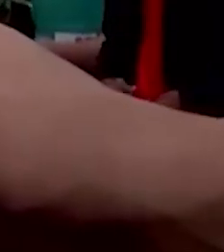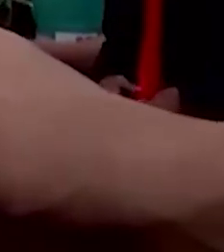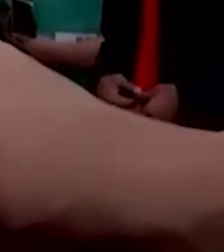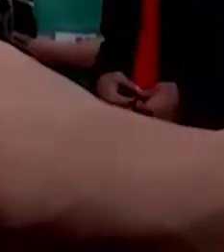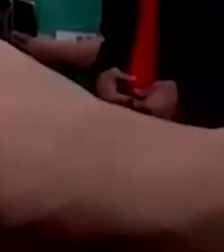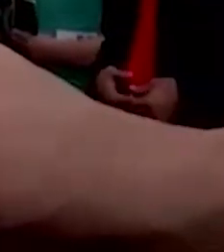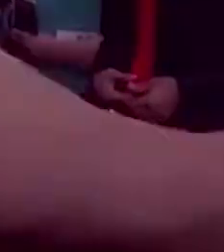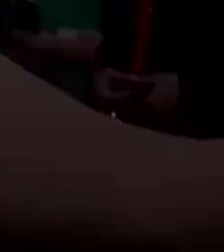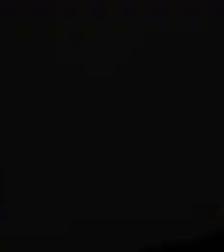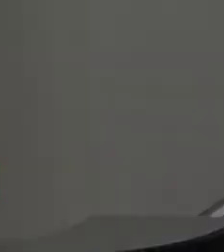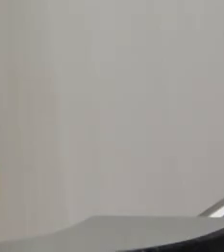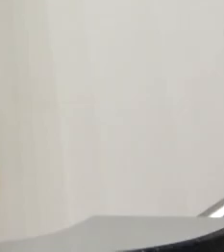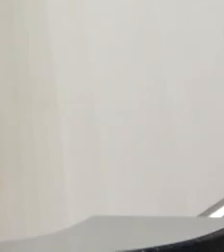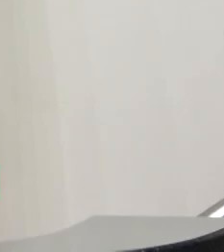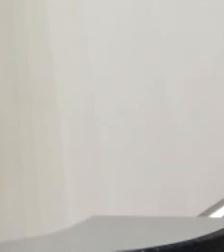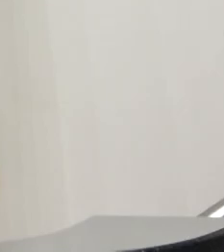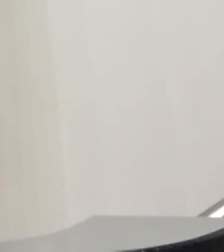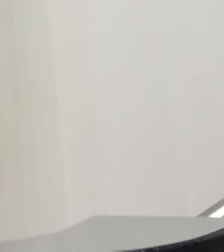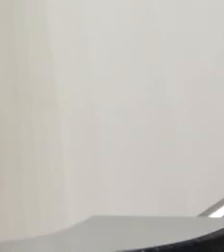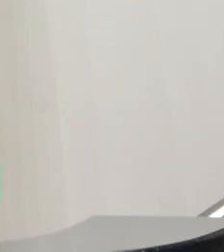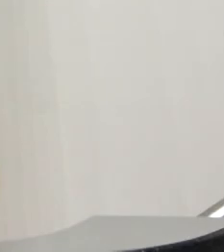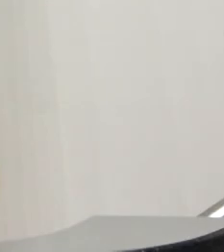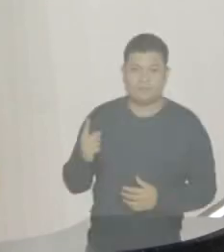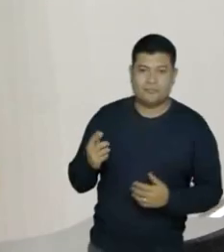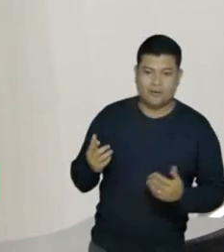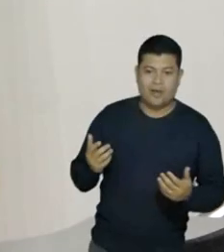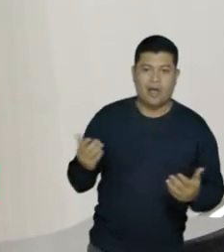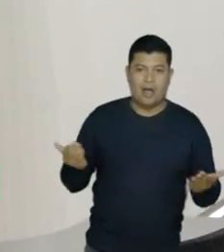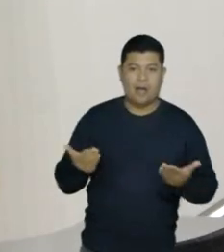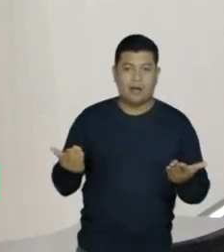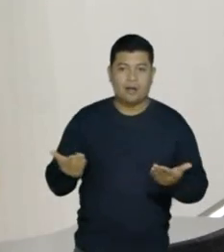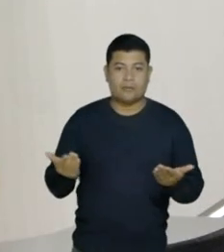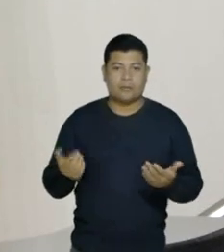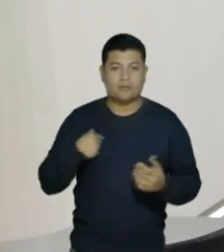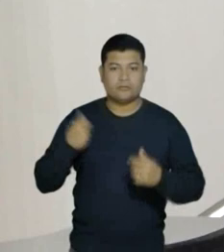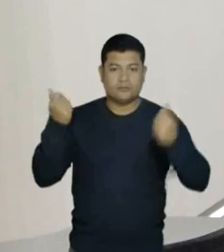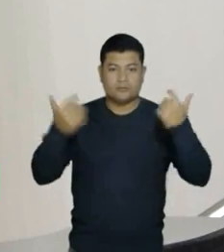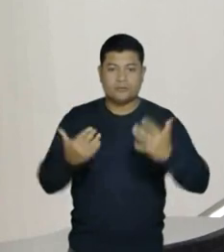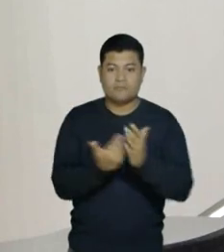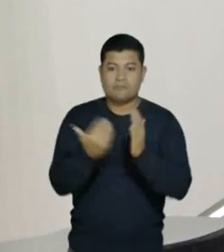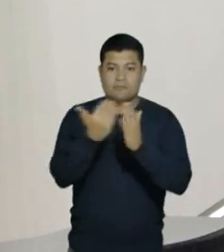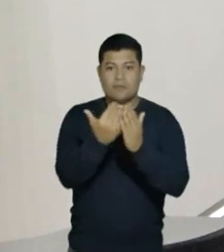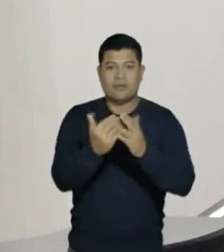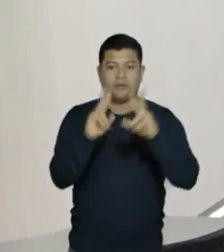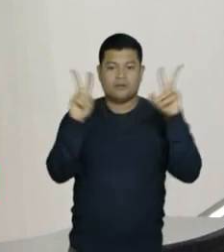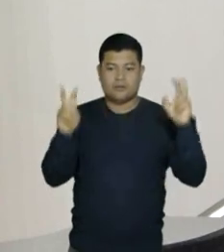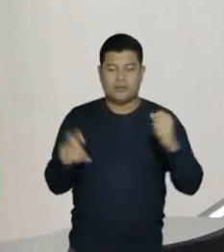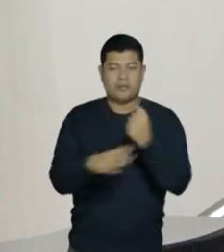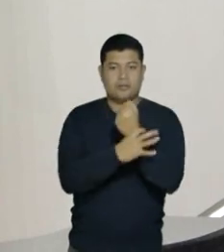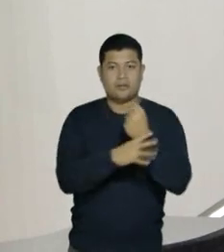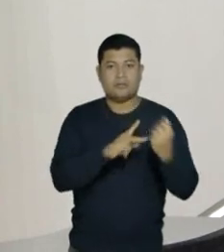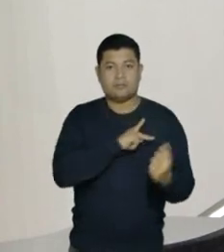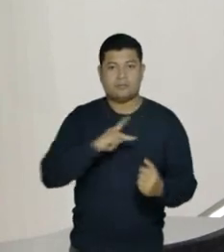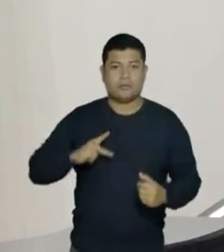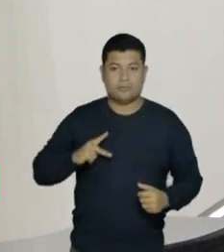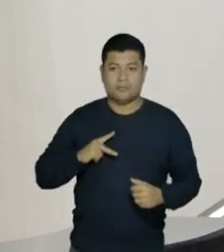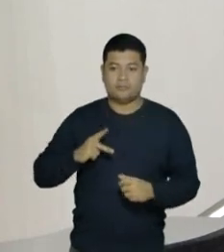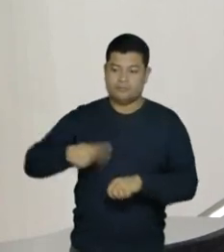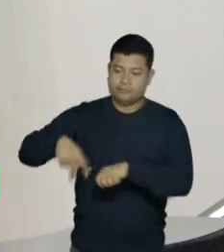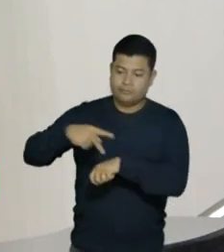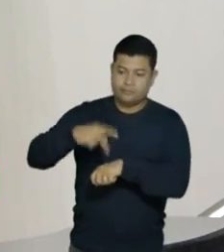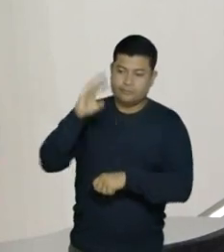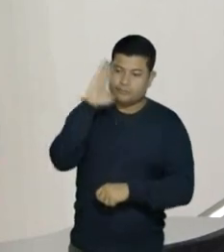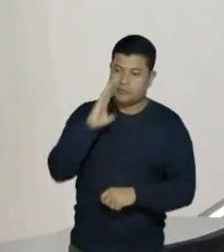Agentes da Segurança Pública vem falar sobre segurança pública no nosso país e aqui em Santa Catarina infelizmente